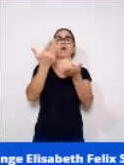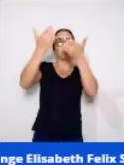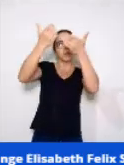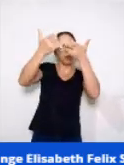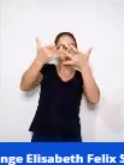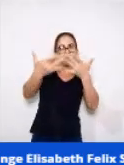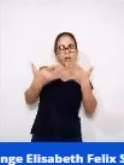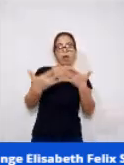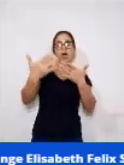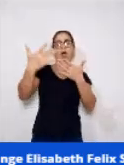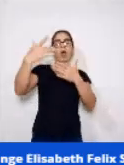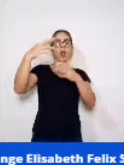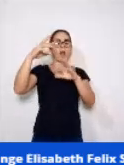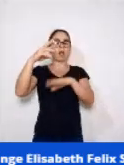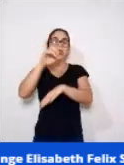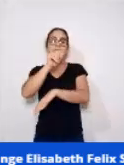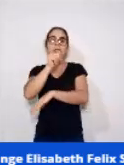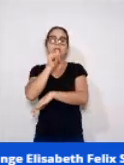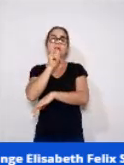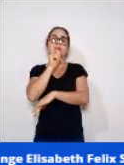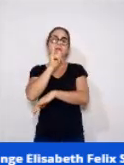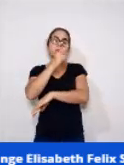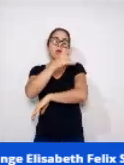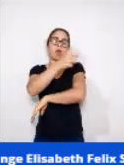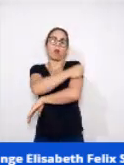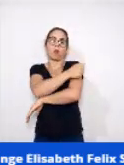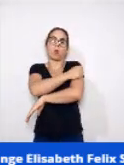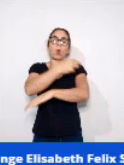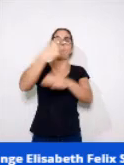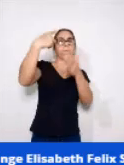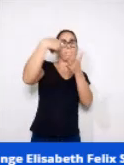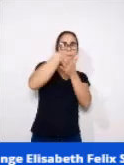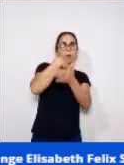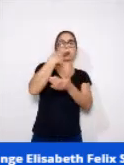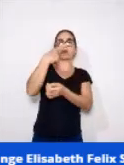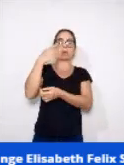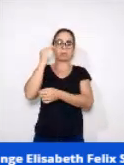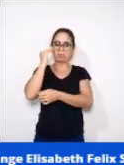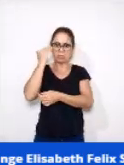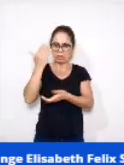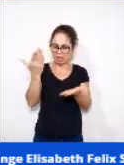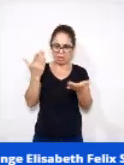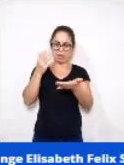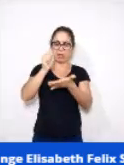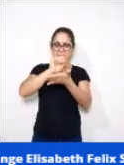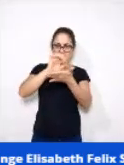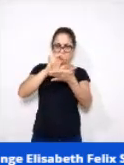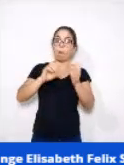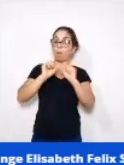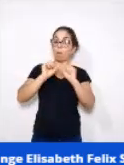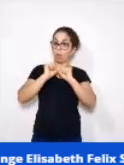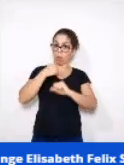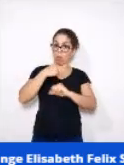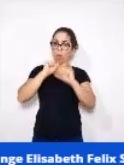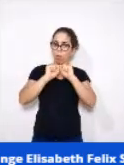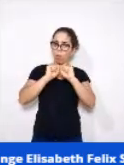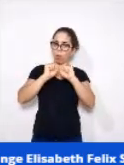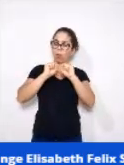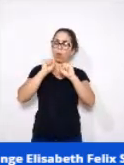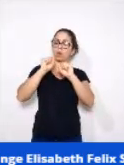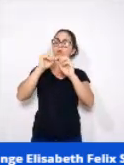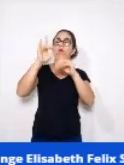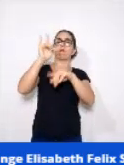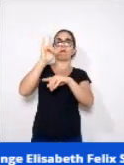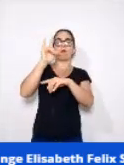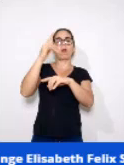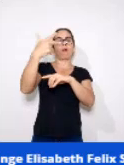um questionamento, não está entendendo uma atividade, aí eu posso então fazer uma videoaula, que daí eu posso, ao mesmo